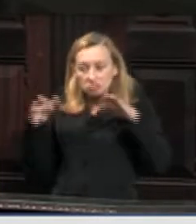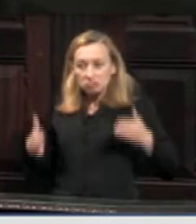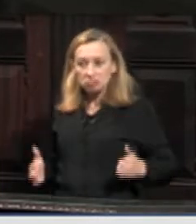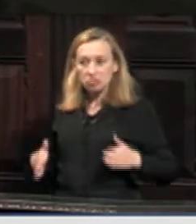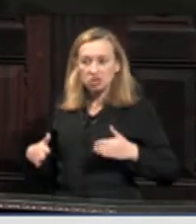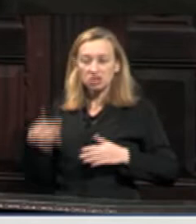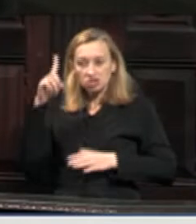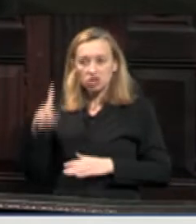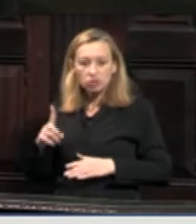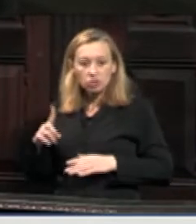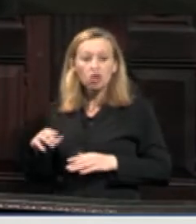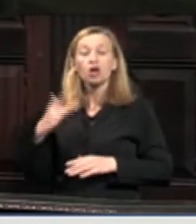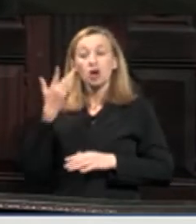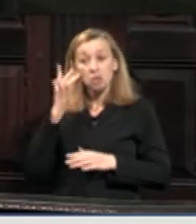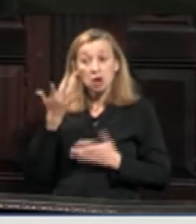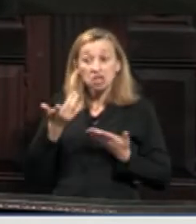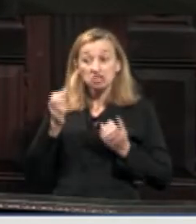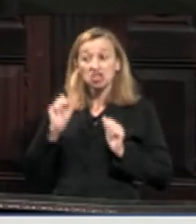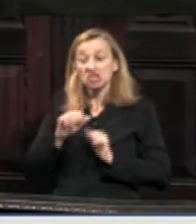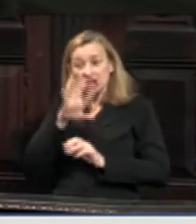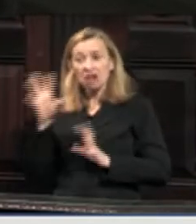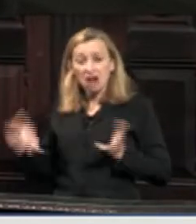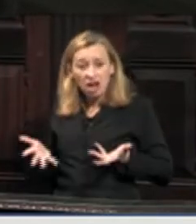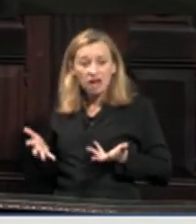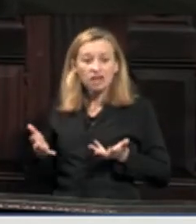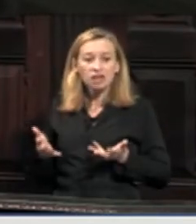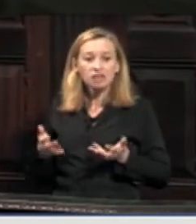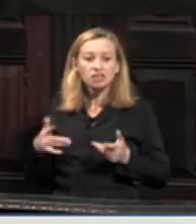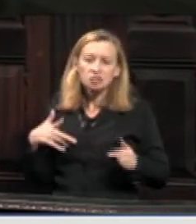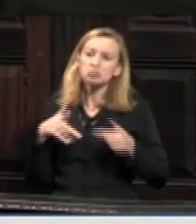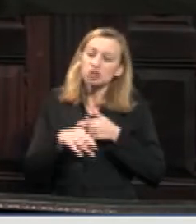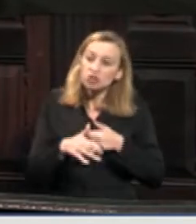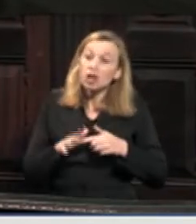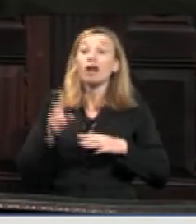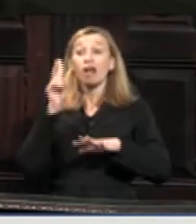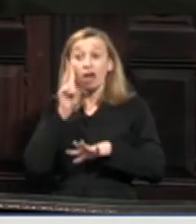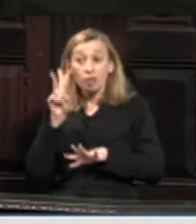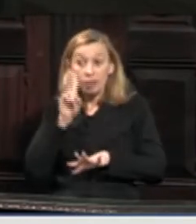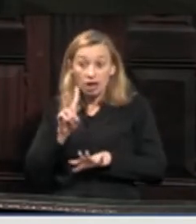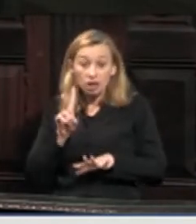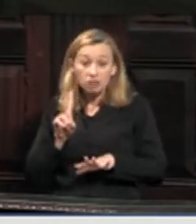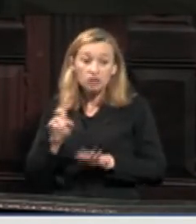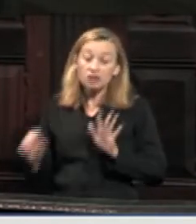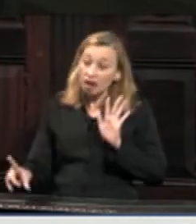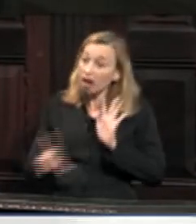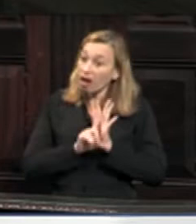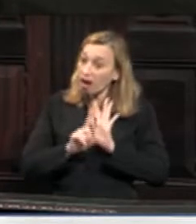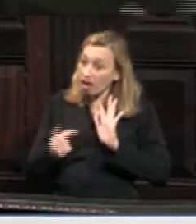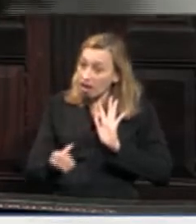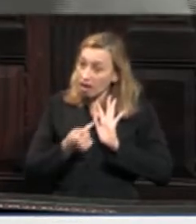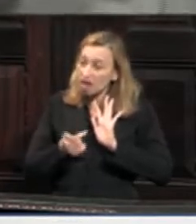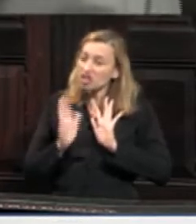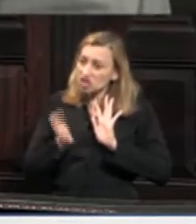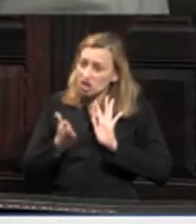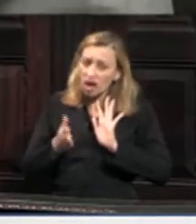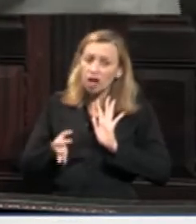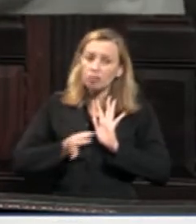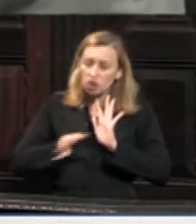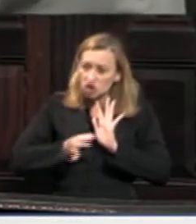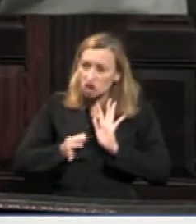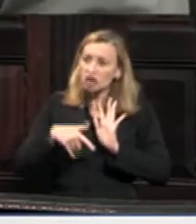me parece que está clara a situação de prejudicabilidade, lembrando que a lei que prejudica esse projeto é dos mesmos